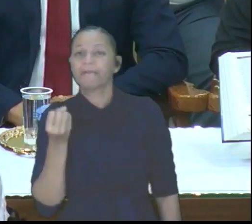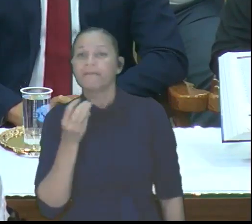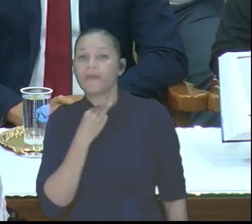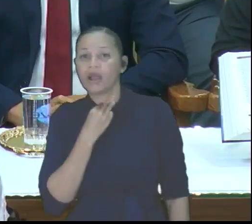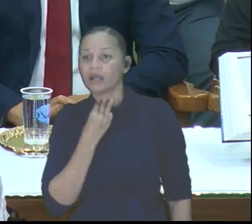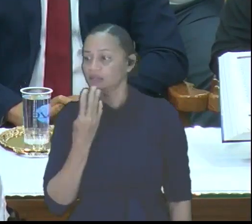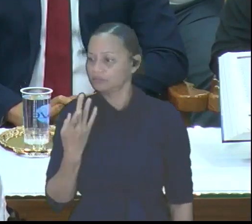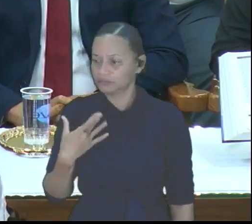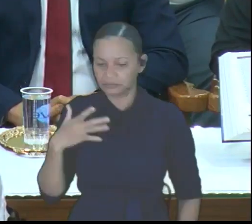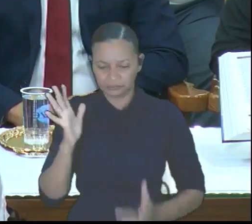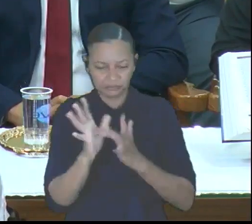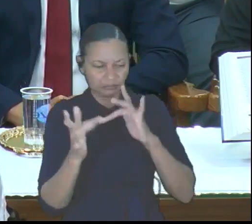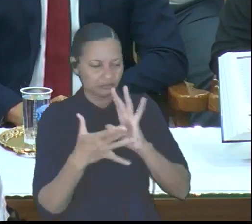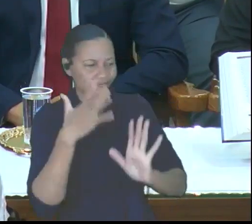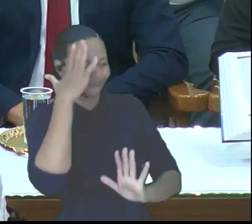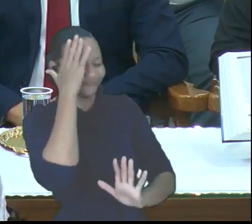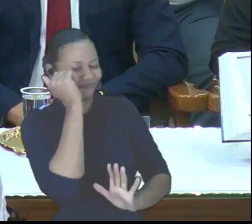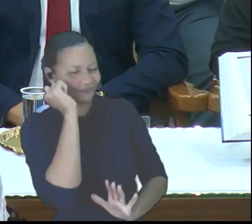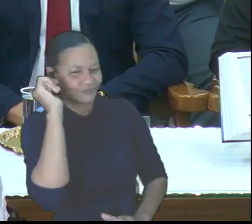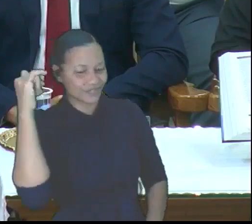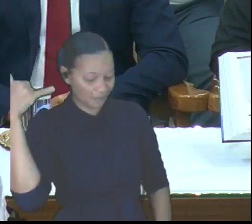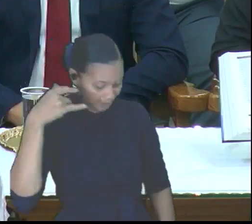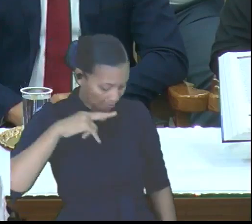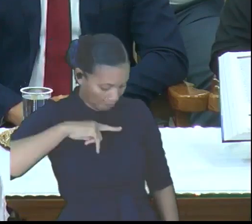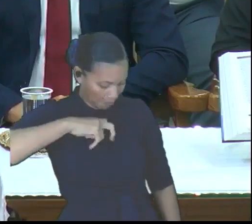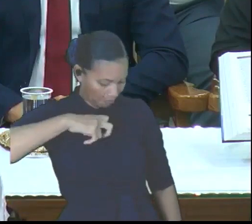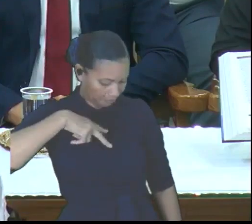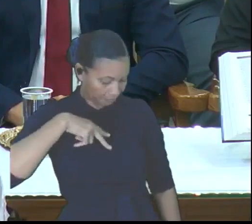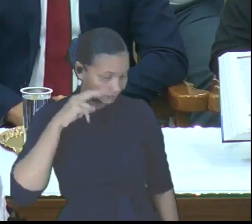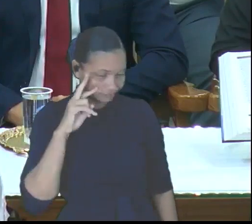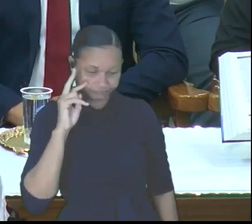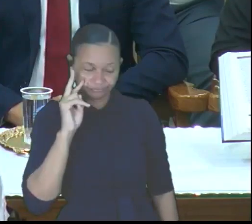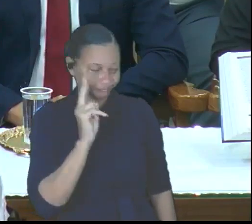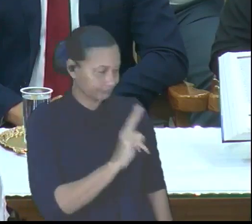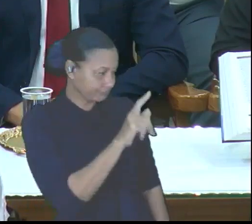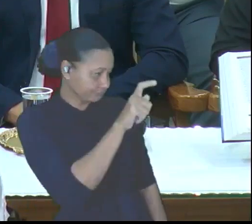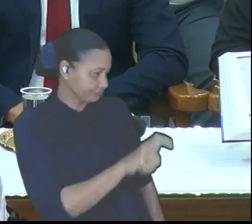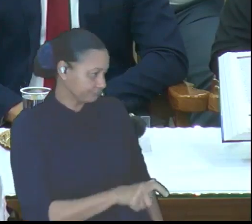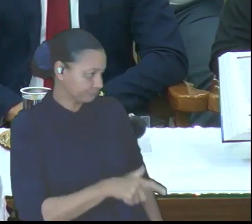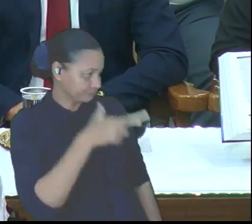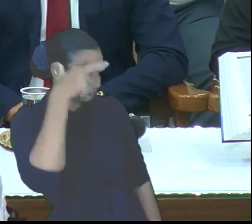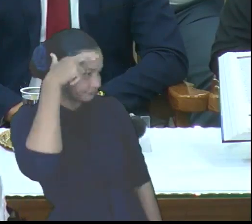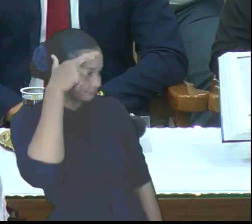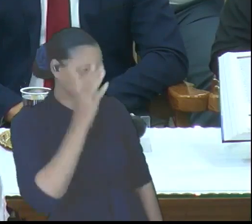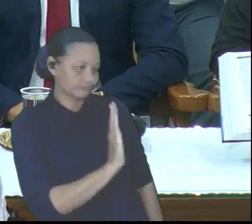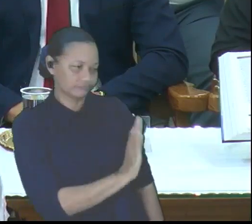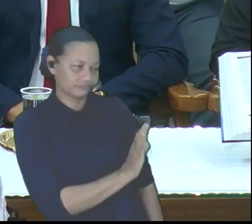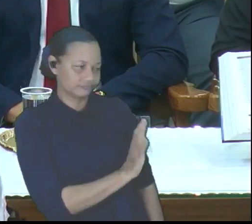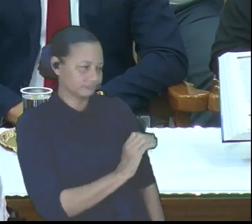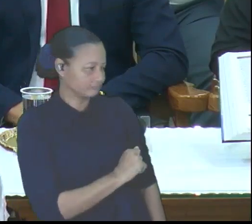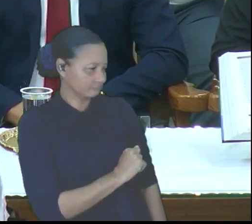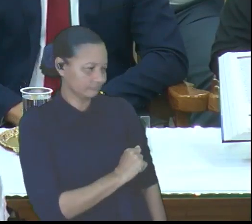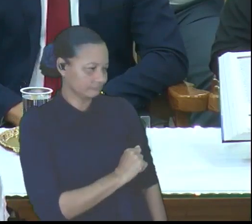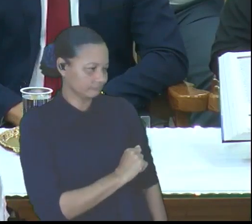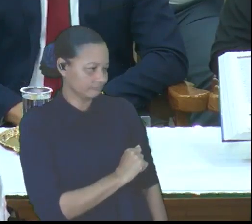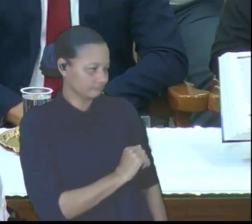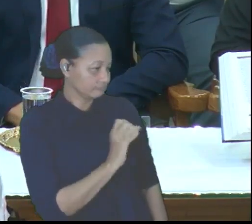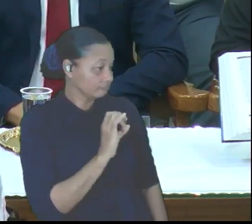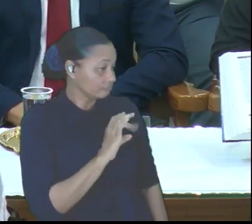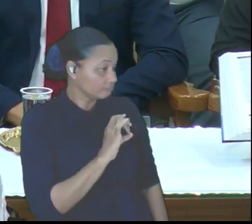Jesus, por saber o que passa no nosso coração, olha para Jairo. Não